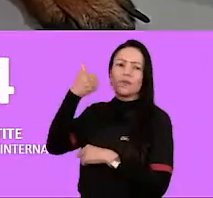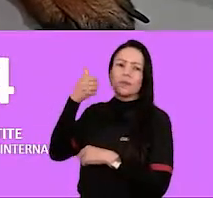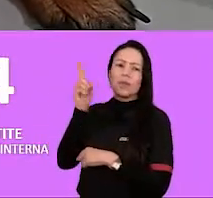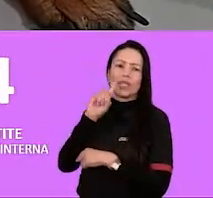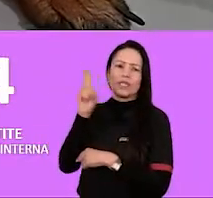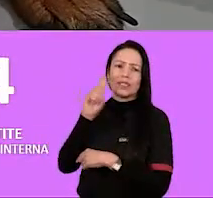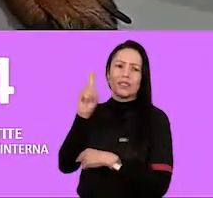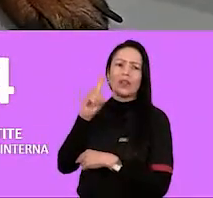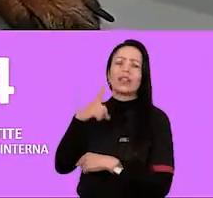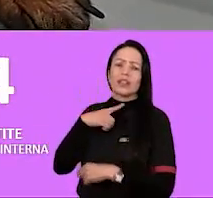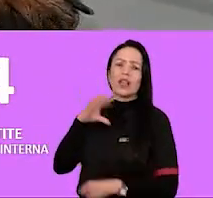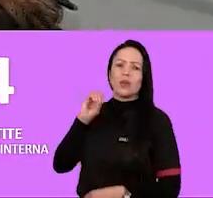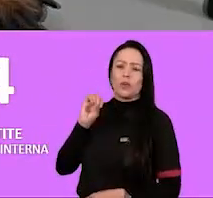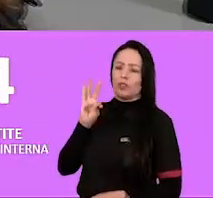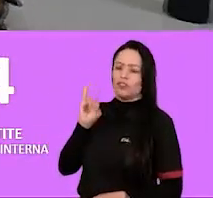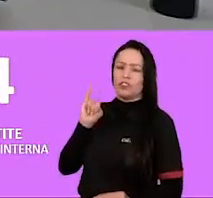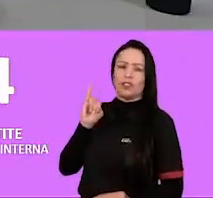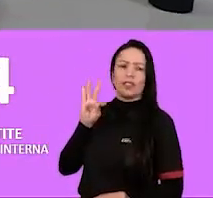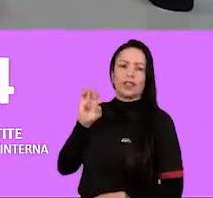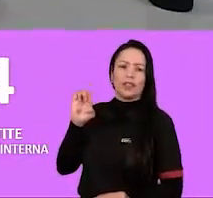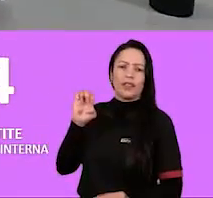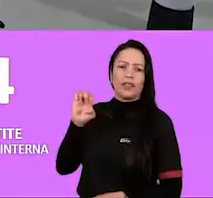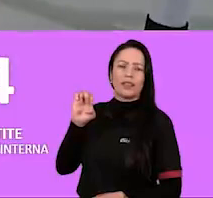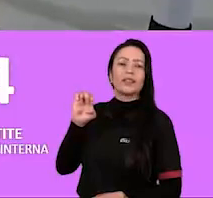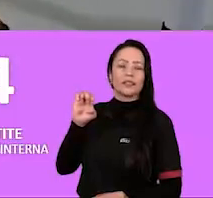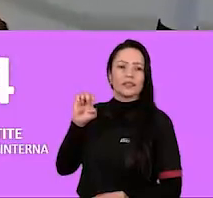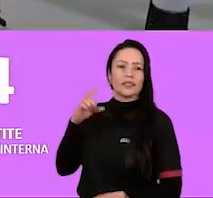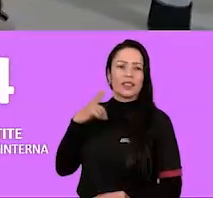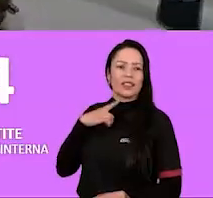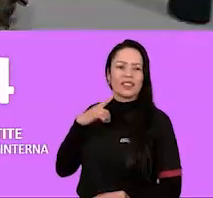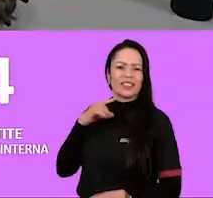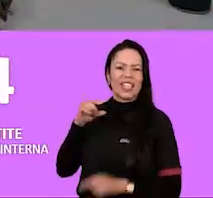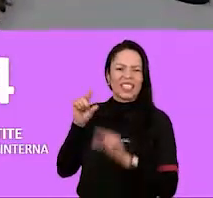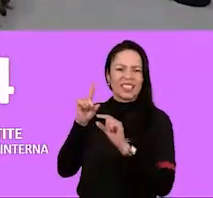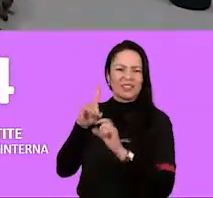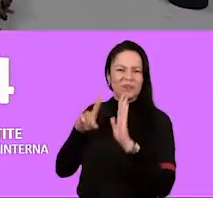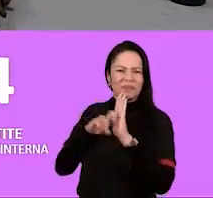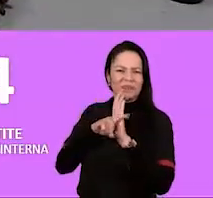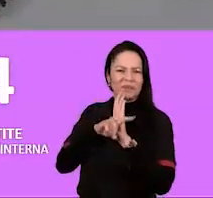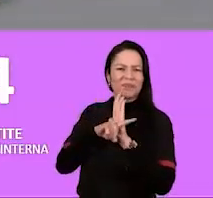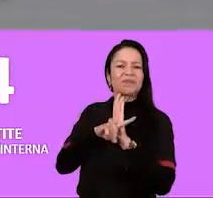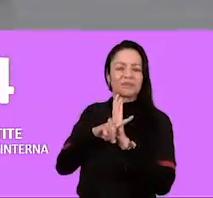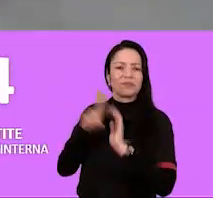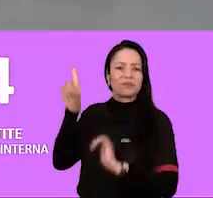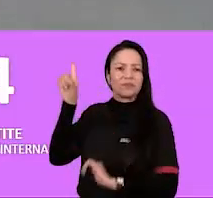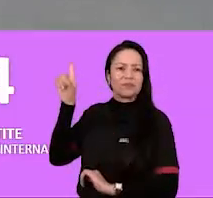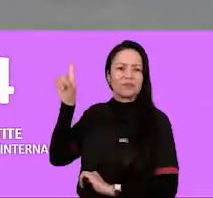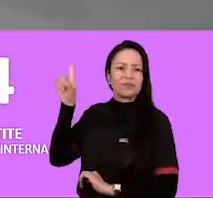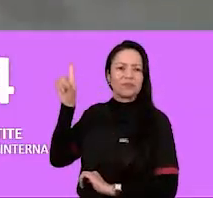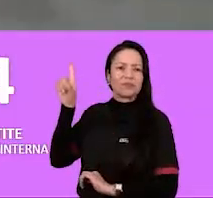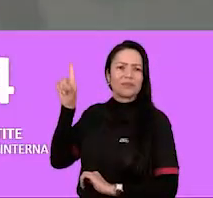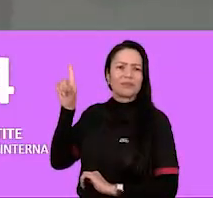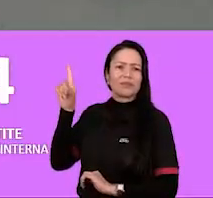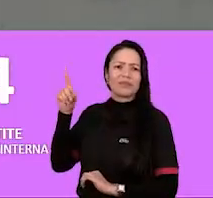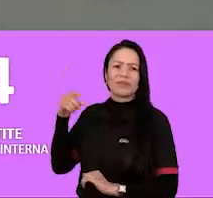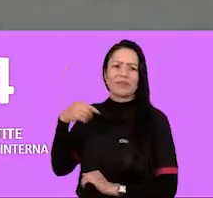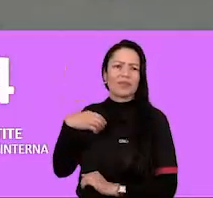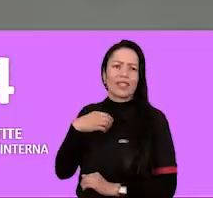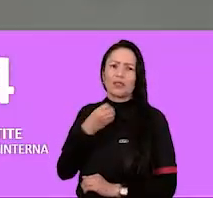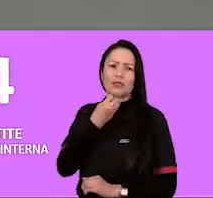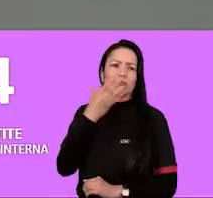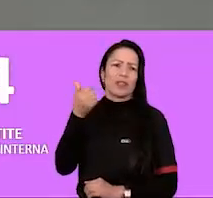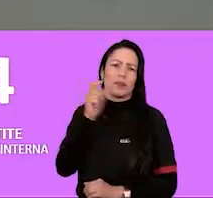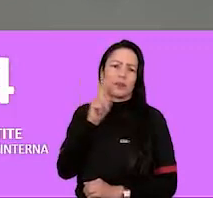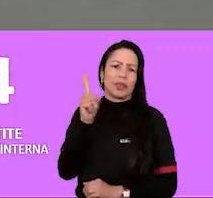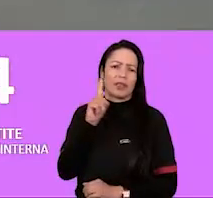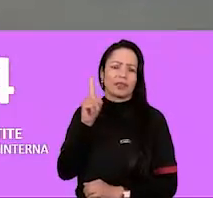otite média, que tinha otite externa purulenta, esse é o dono daquelas larvas que eu mostrei para vocês. Então, é um desconforto grande e o